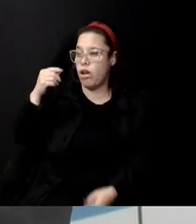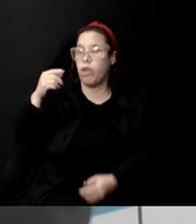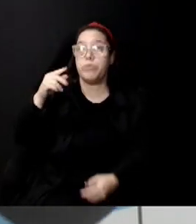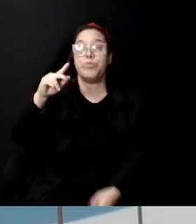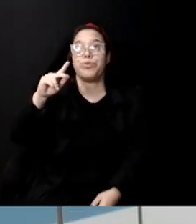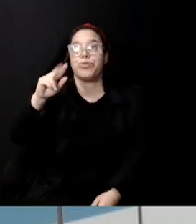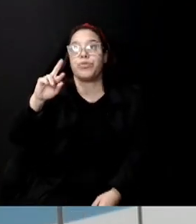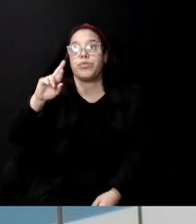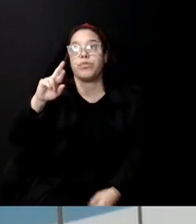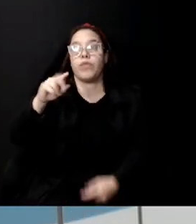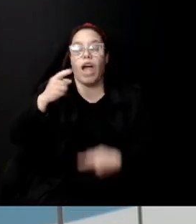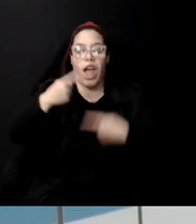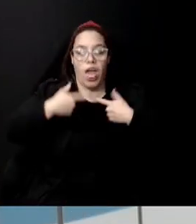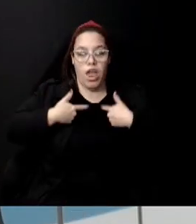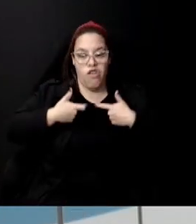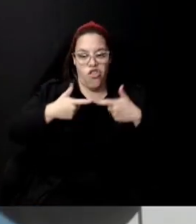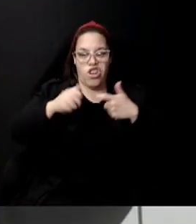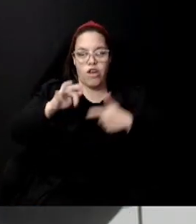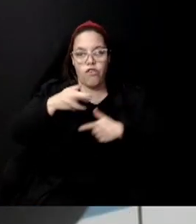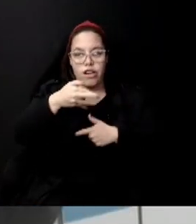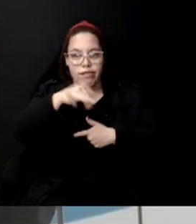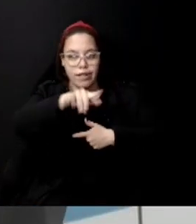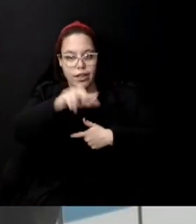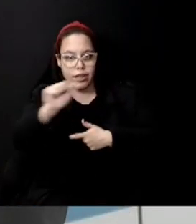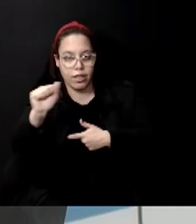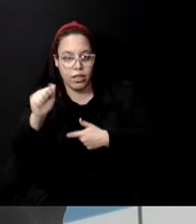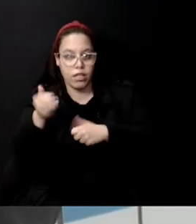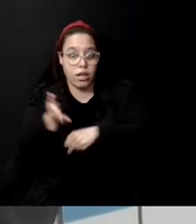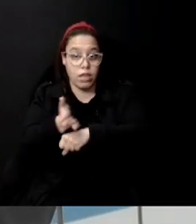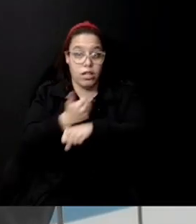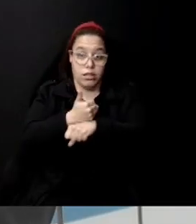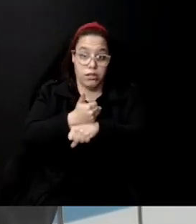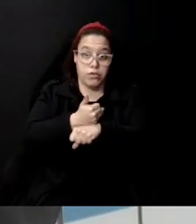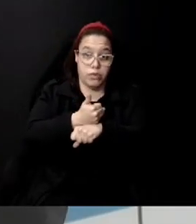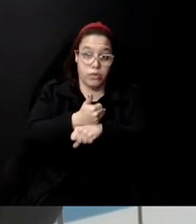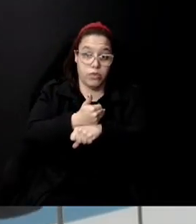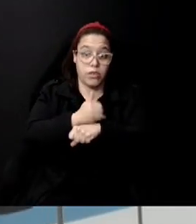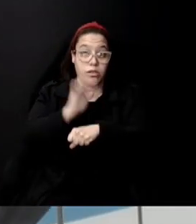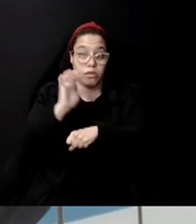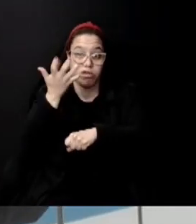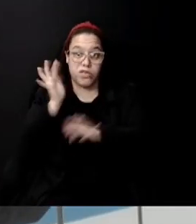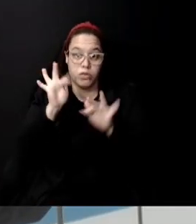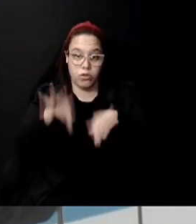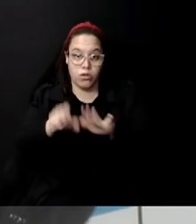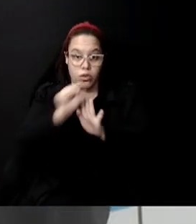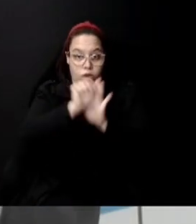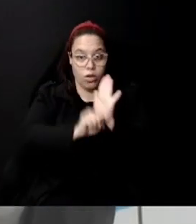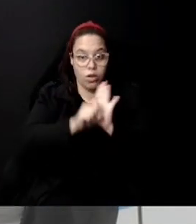norte-americana, alguns vão dizer até antes disso, né, porque isso aconteceu no final do século XIX, entre